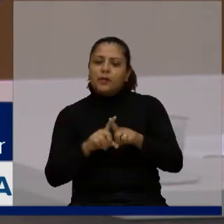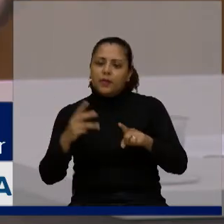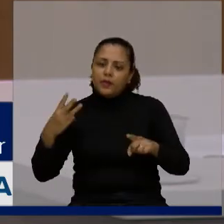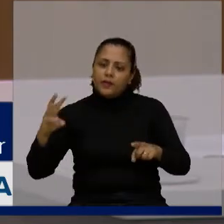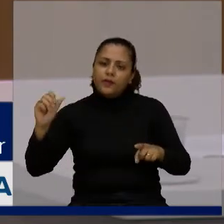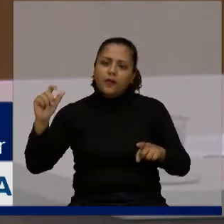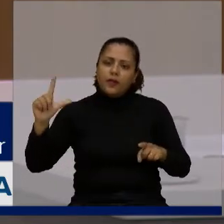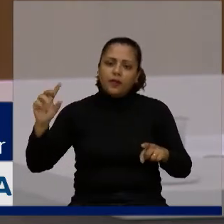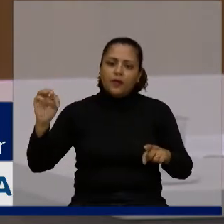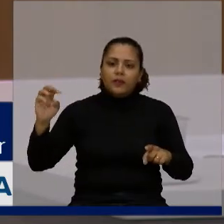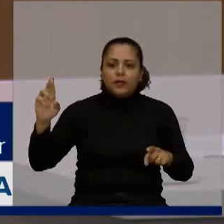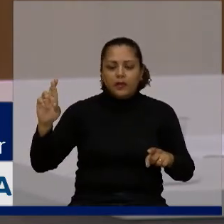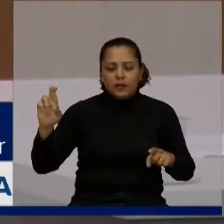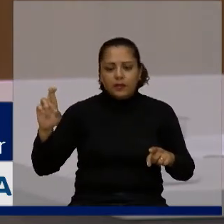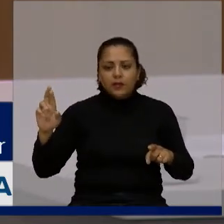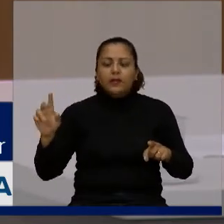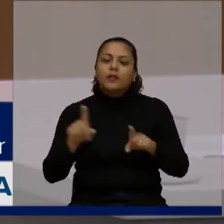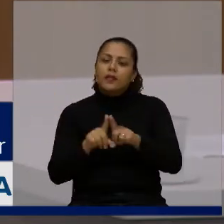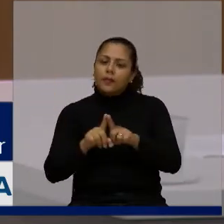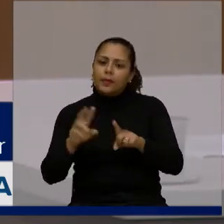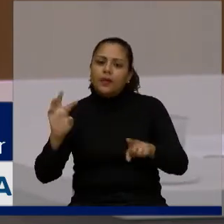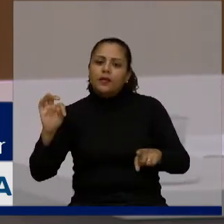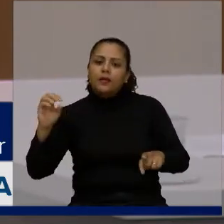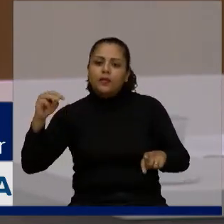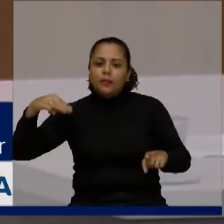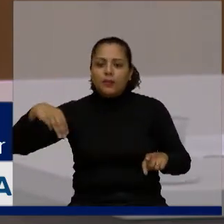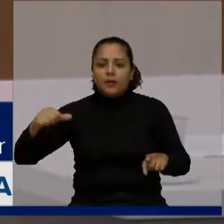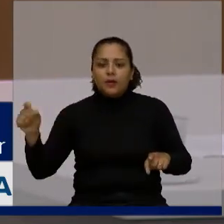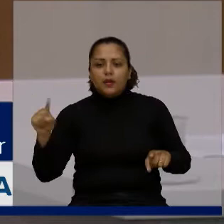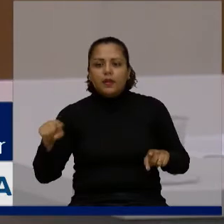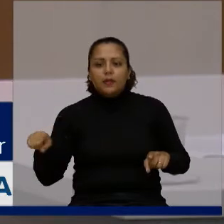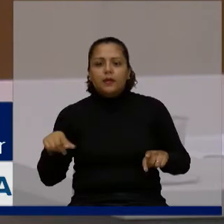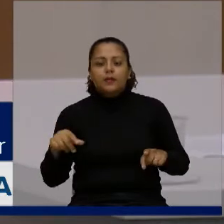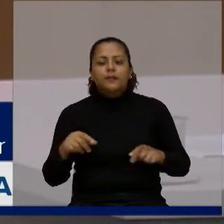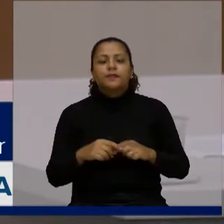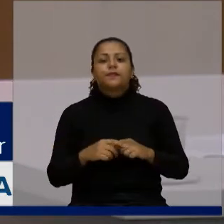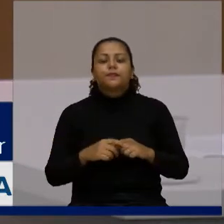Tomás Henrique, esteve aqui também presente com a gente.